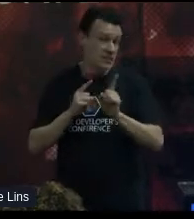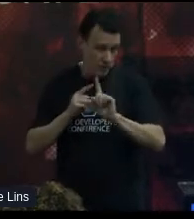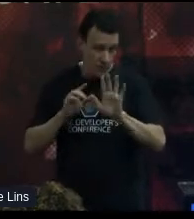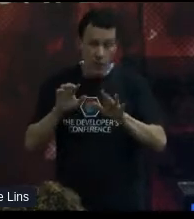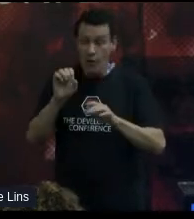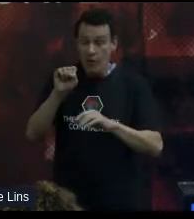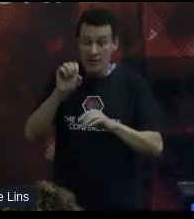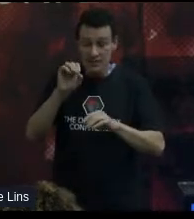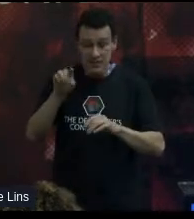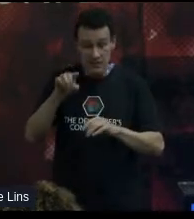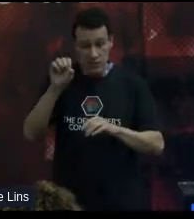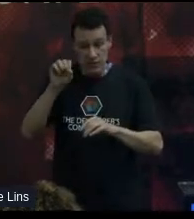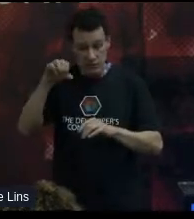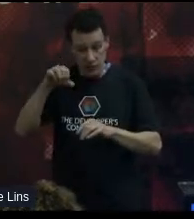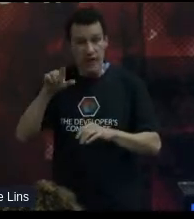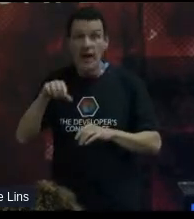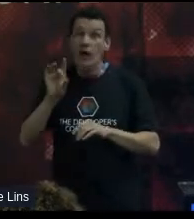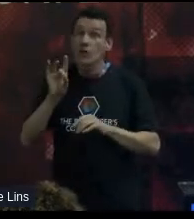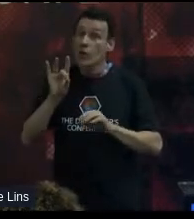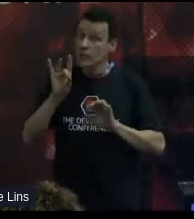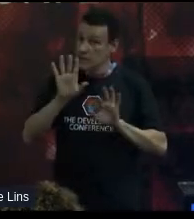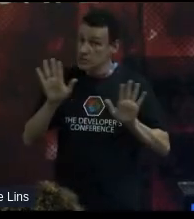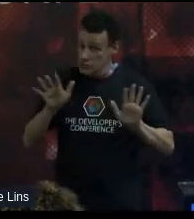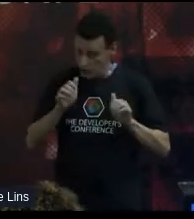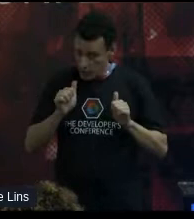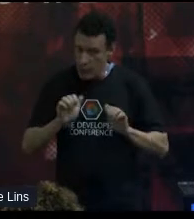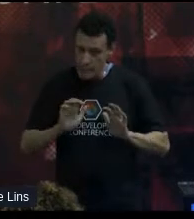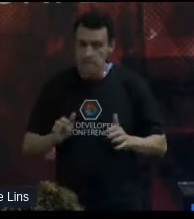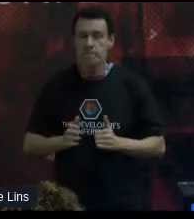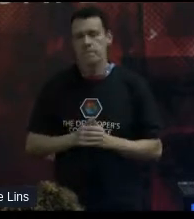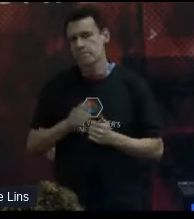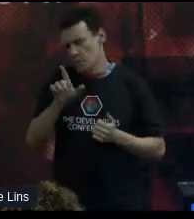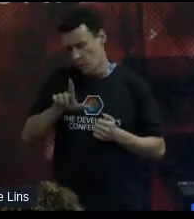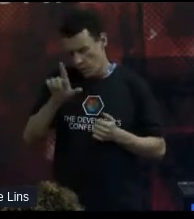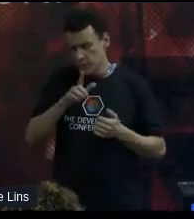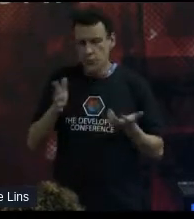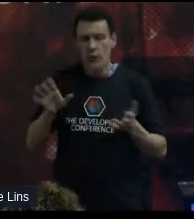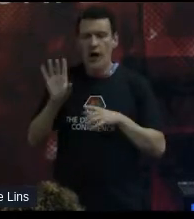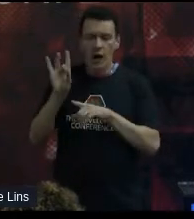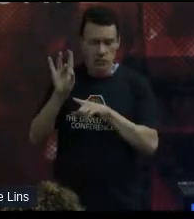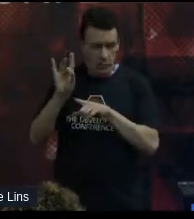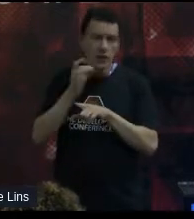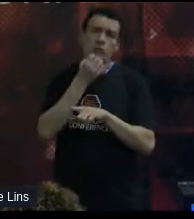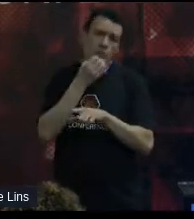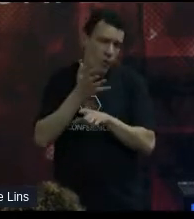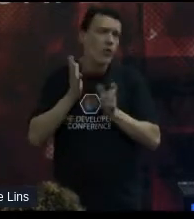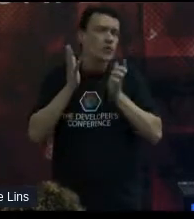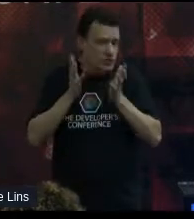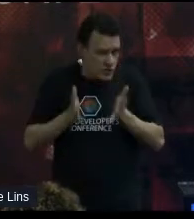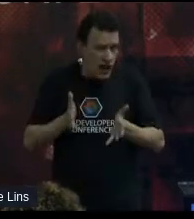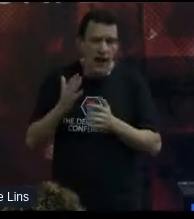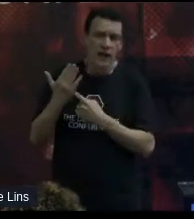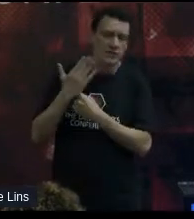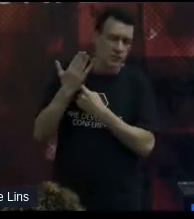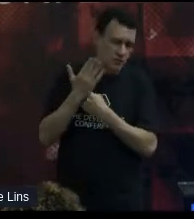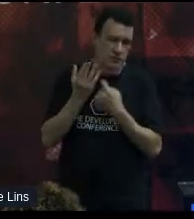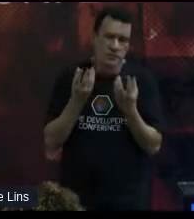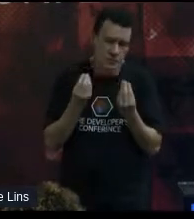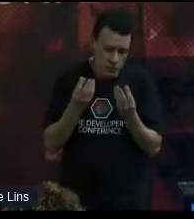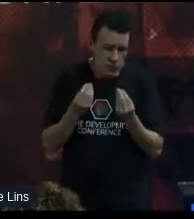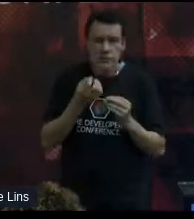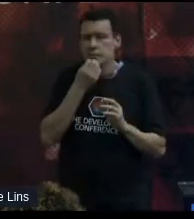papel muito importante e alguns dos problemas que nós vamos mostrar aqui para vocês são pegos por essas